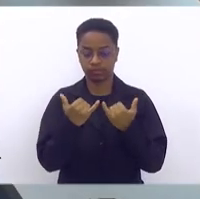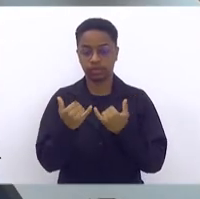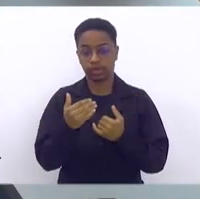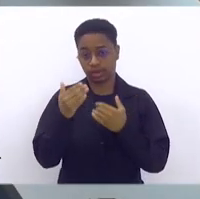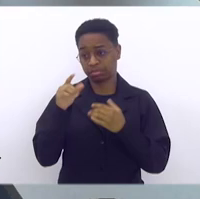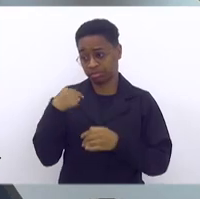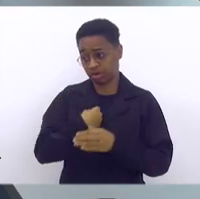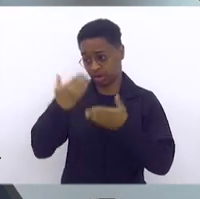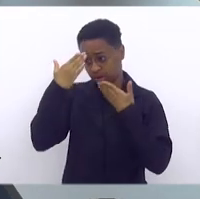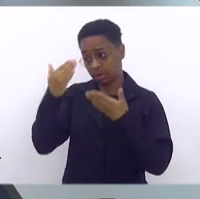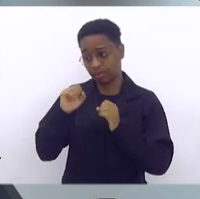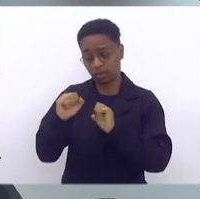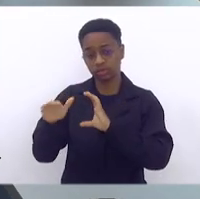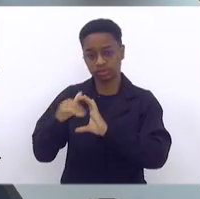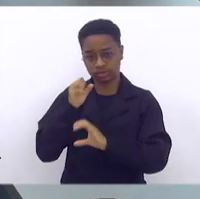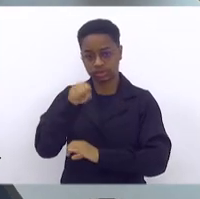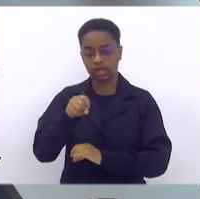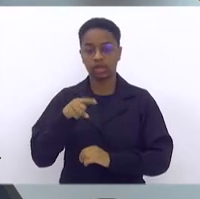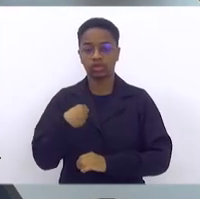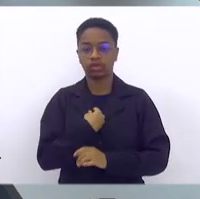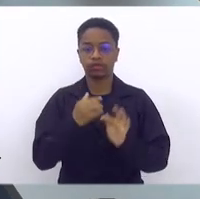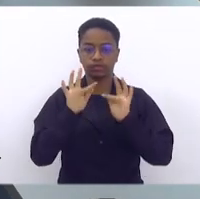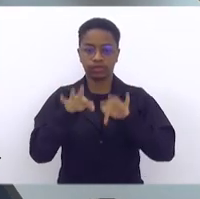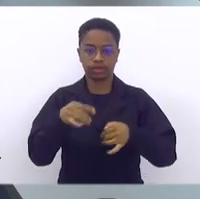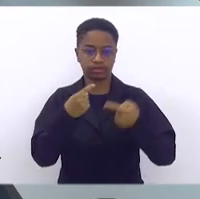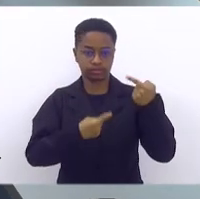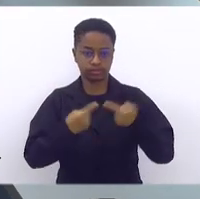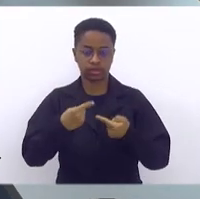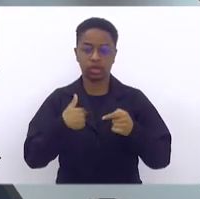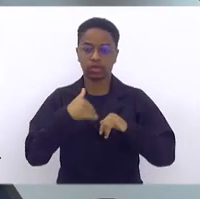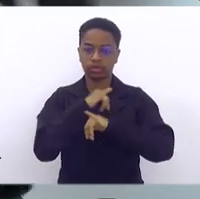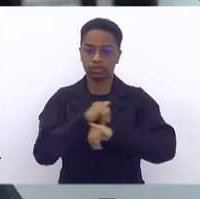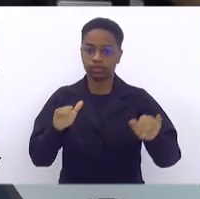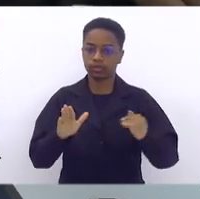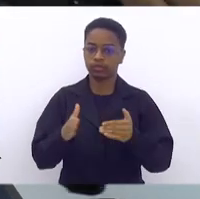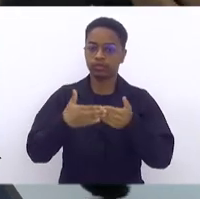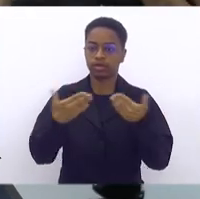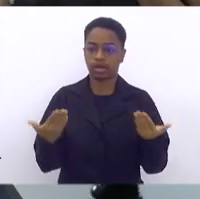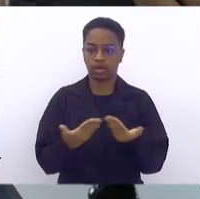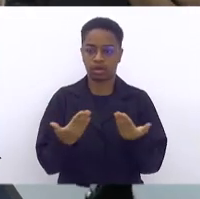certeza. Então, nada mais havendo a tratar, declaro encerrada a presente